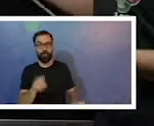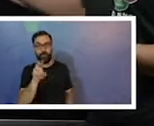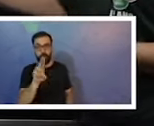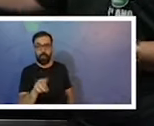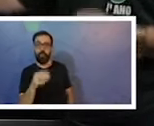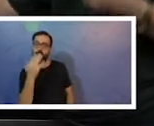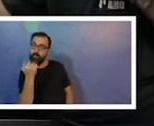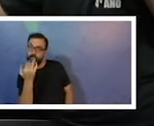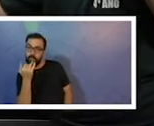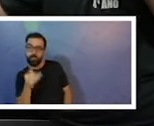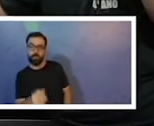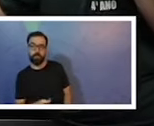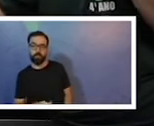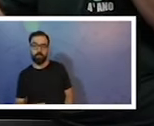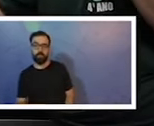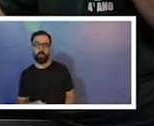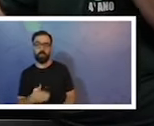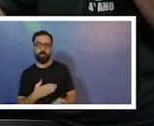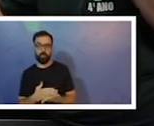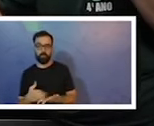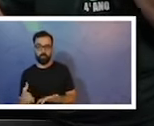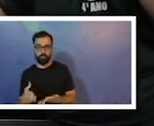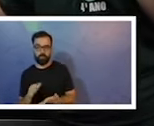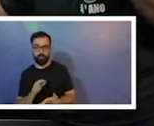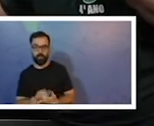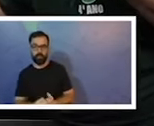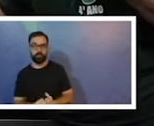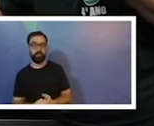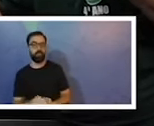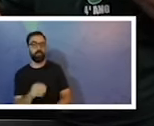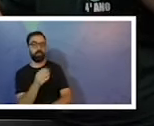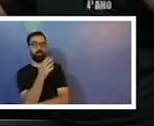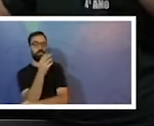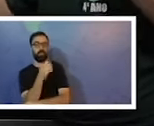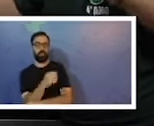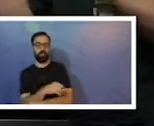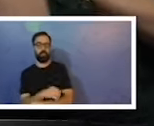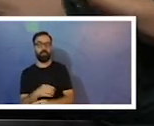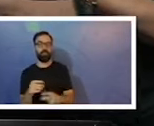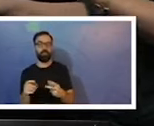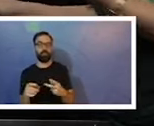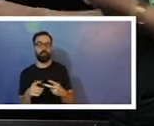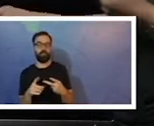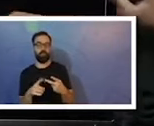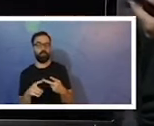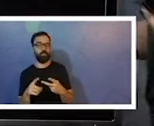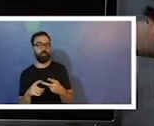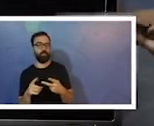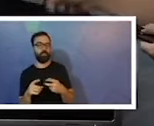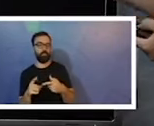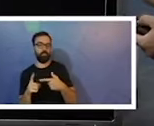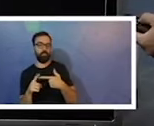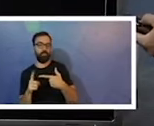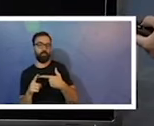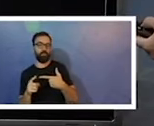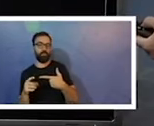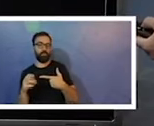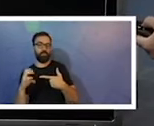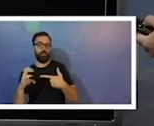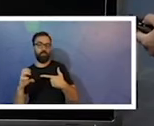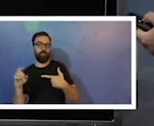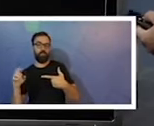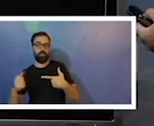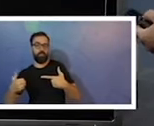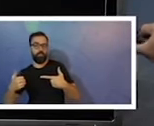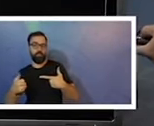Vamos começar? Lembra? O herbívoro que se alimenta da plantinha, o primeiro dos consumidores? O